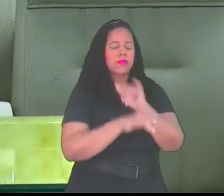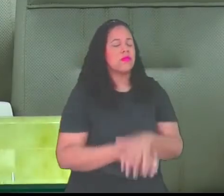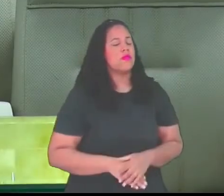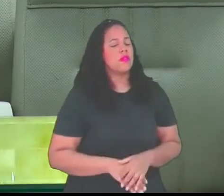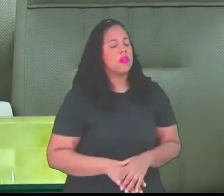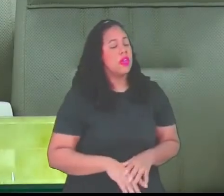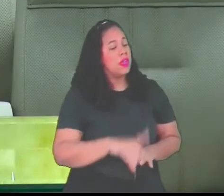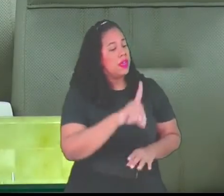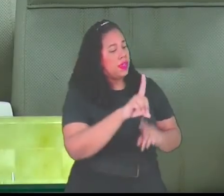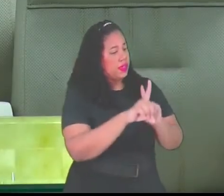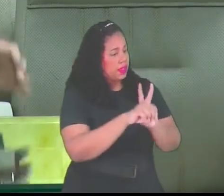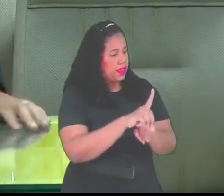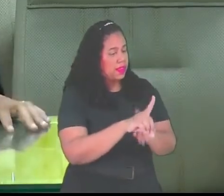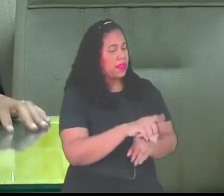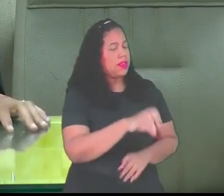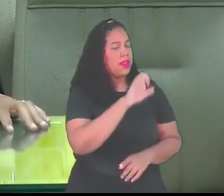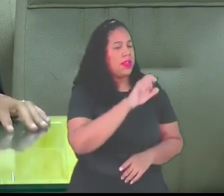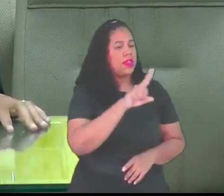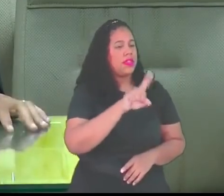Ezequias, assim diz o Senhor,